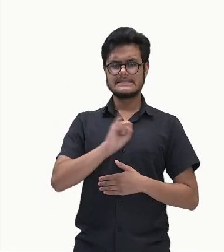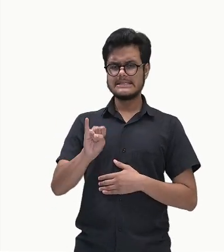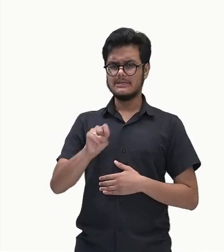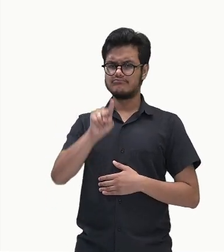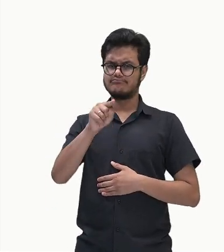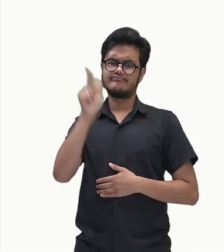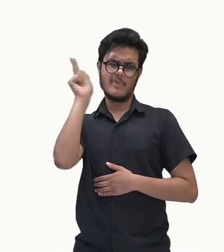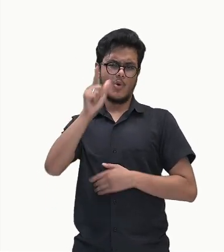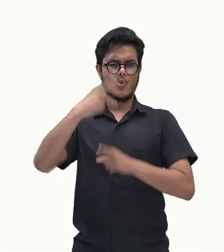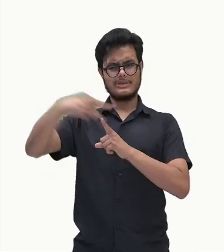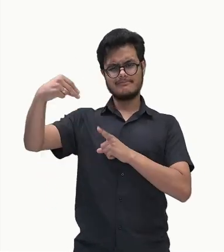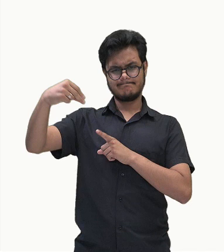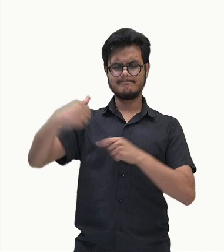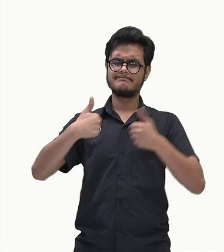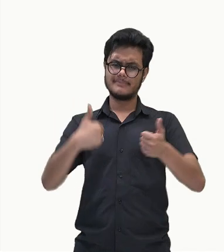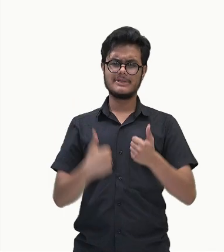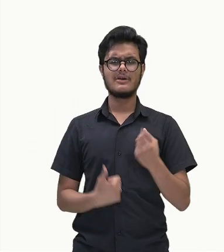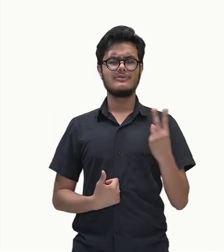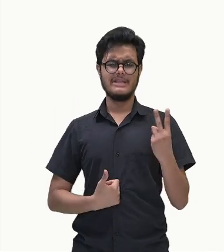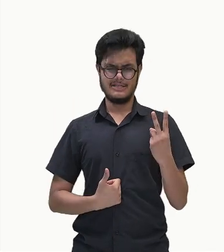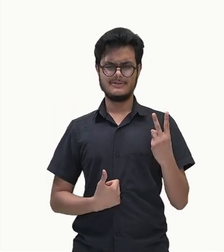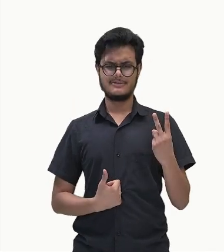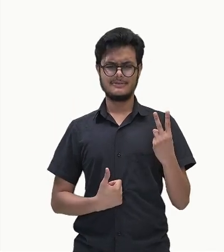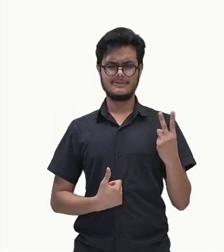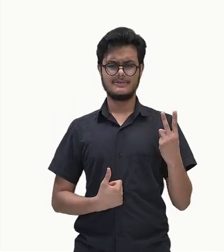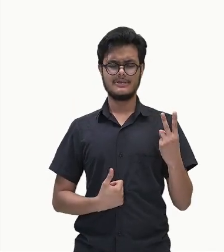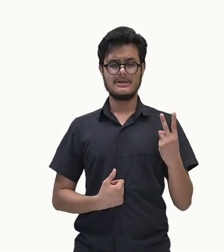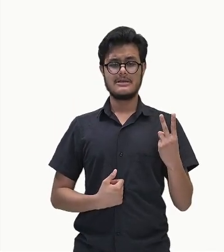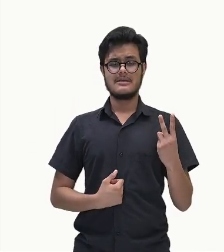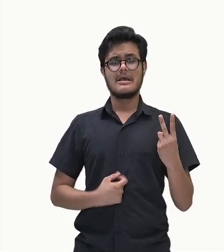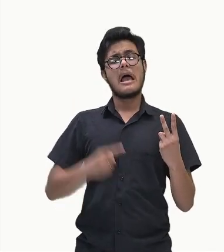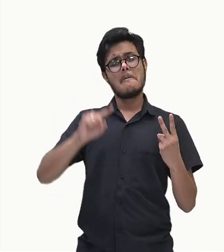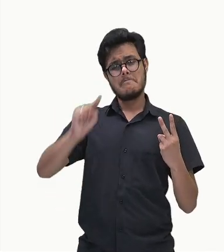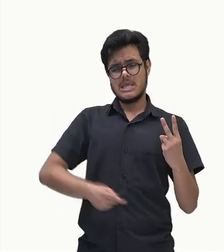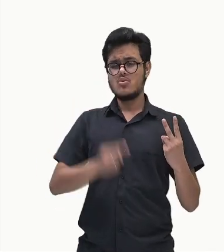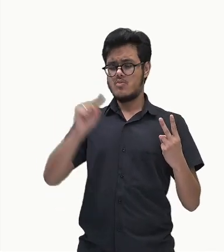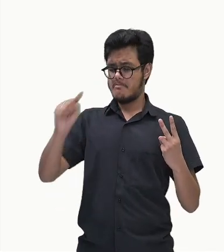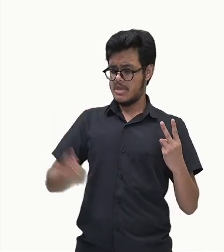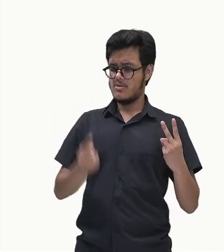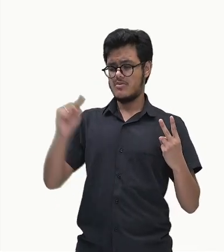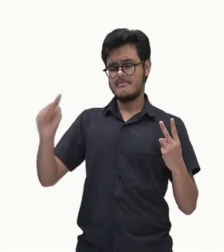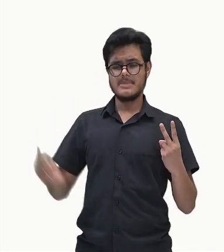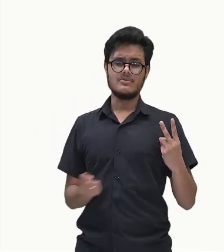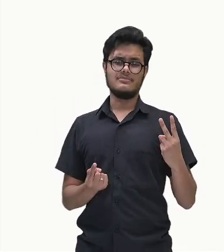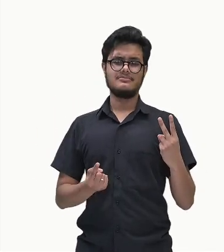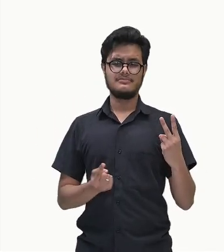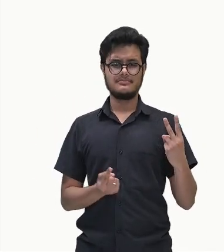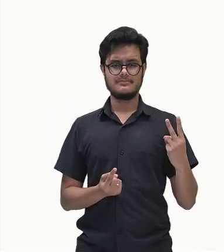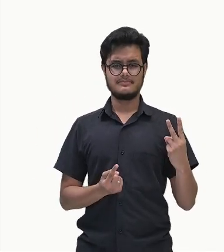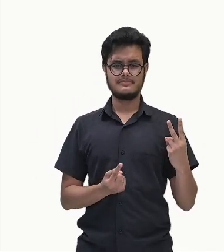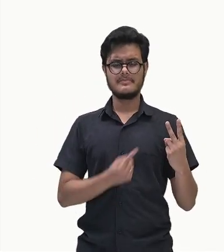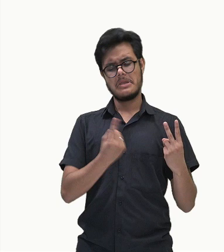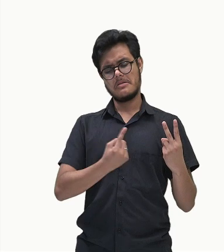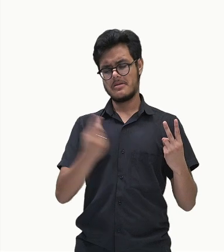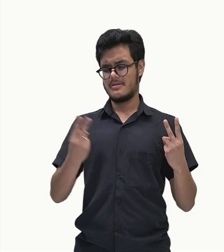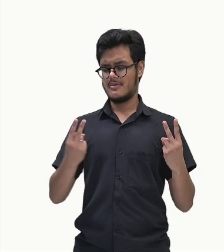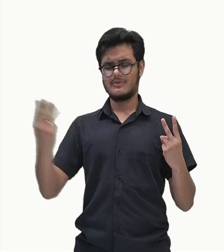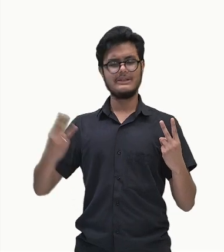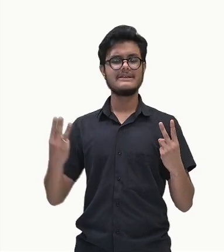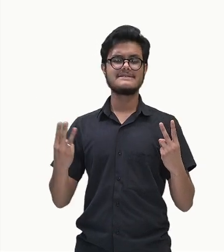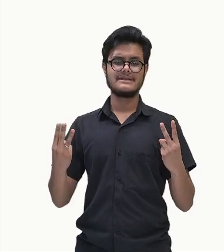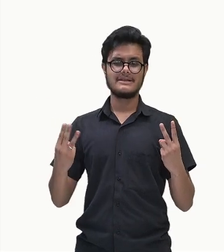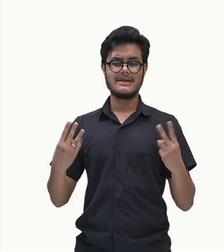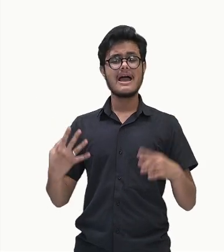ganhar você tem r$ 2000 ganha r$ 1 1000 na primeira jogada ganha r$ 1 1000 na